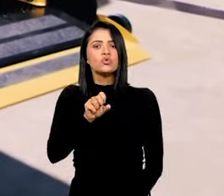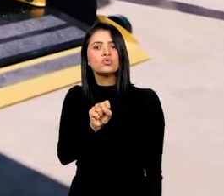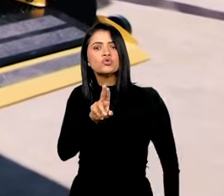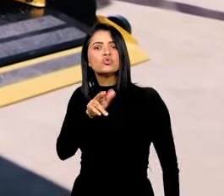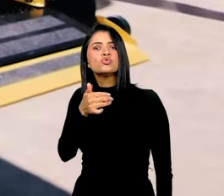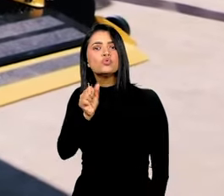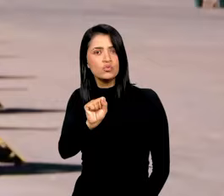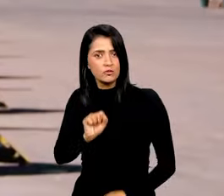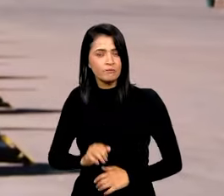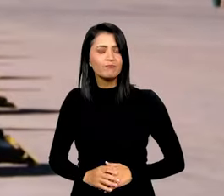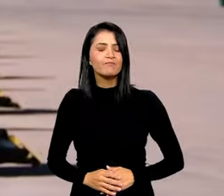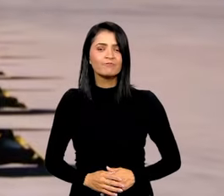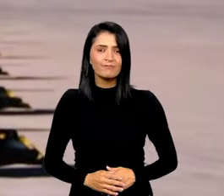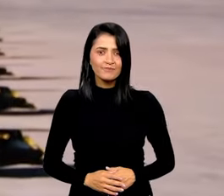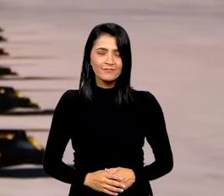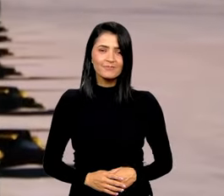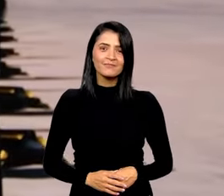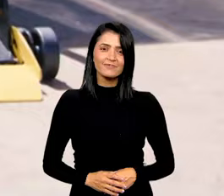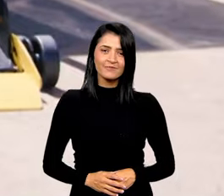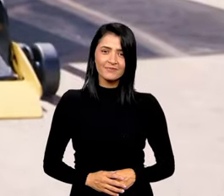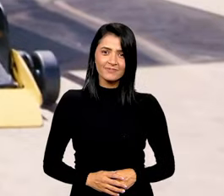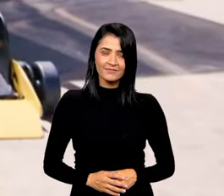SUAS.